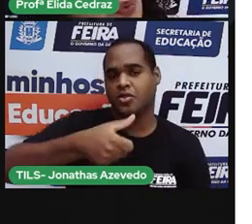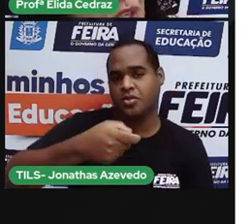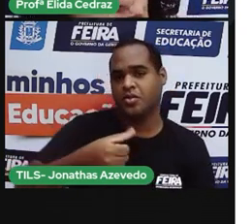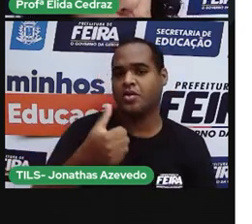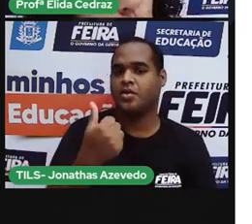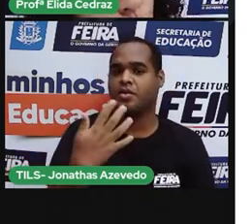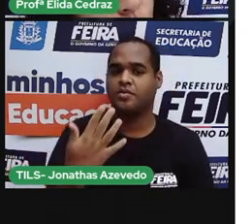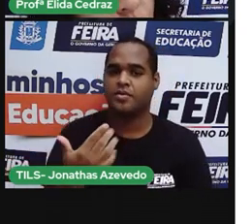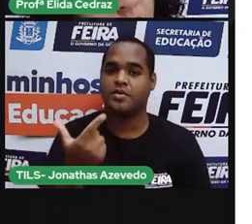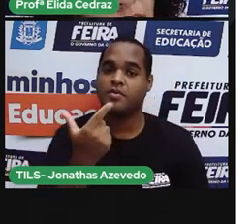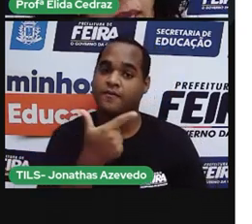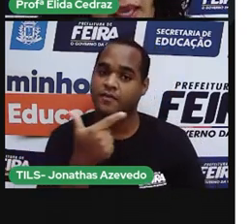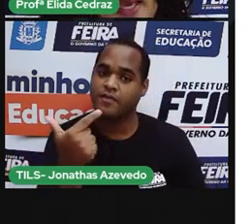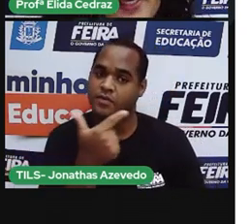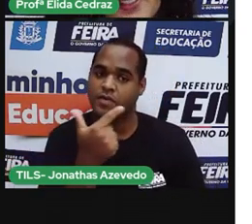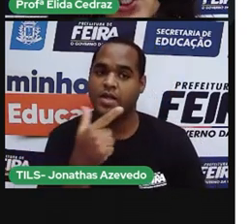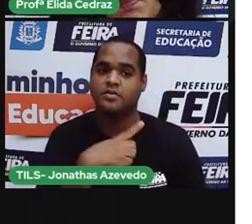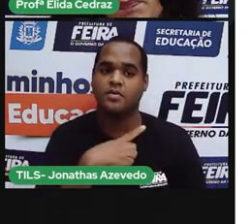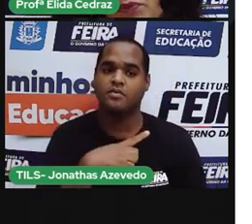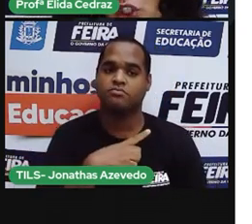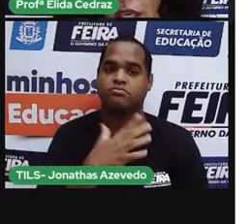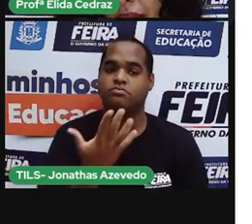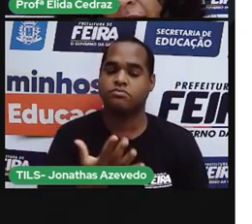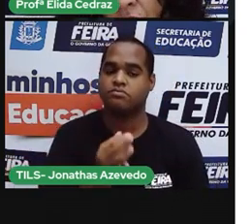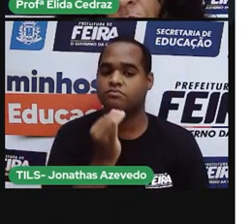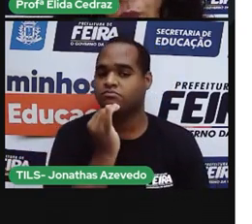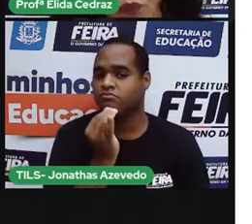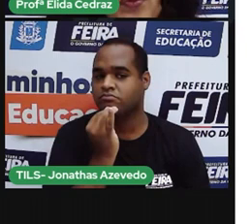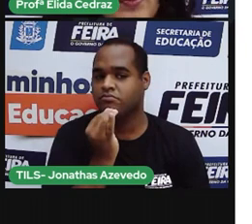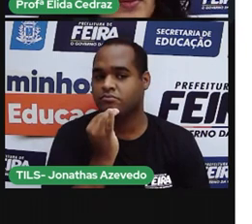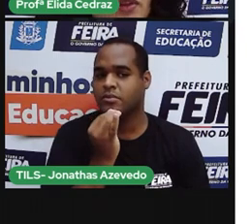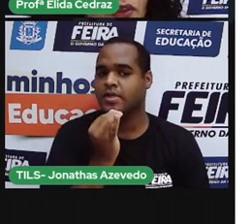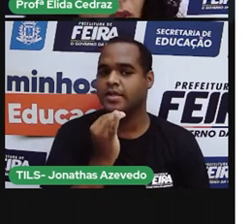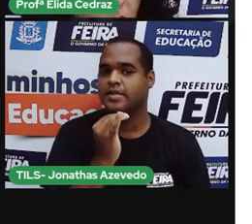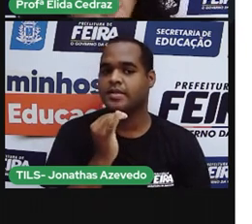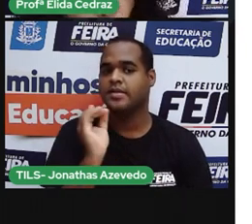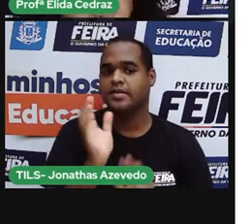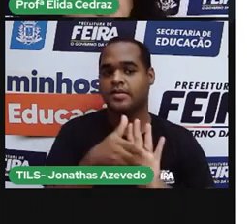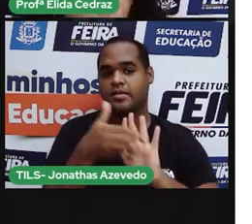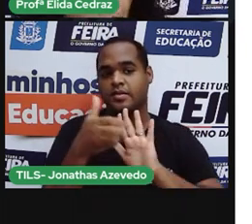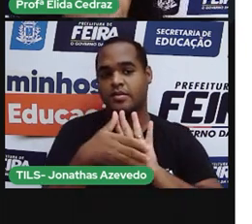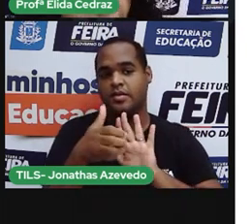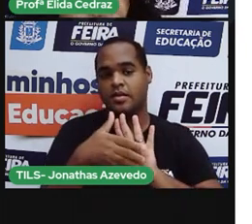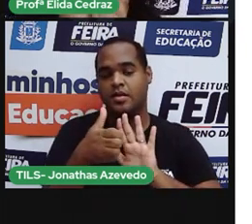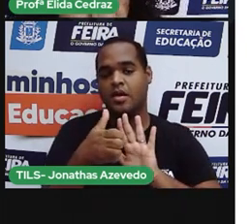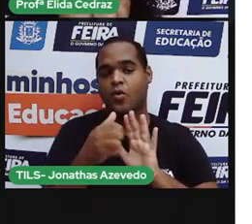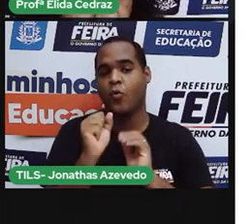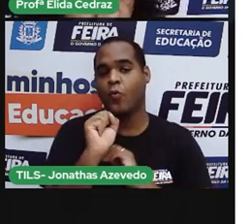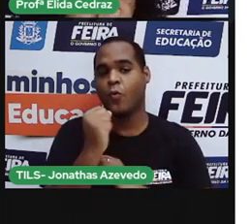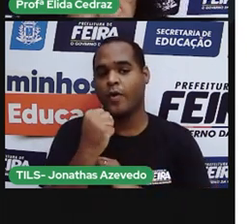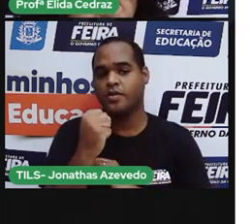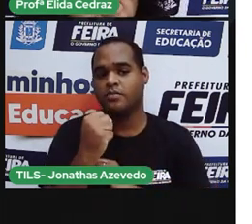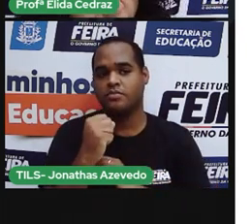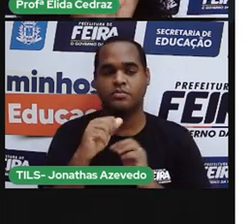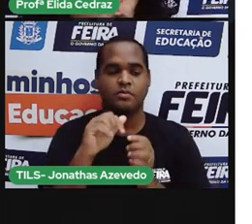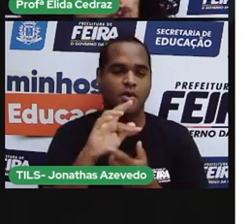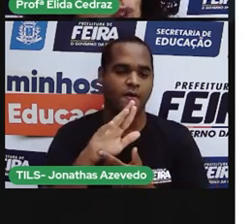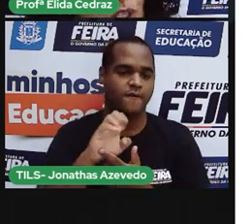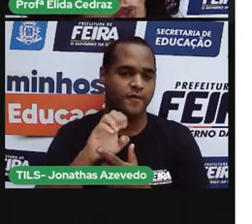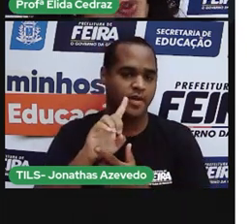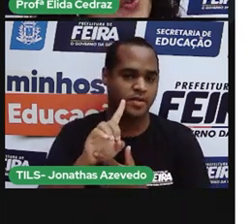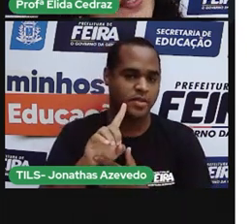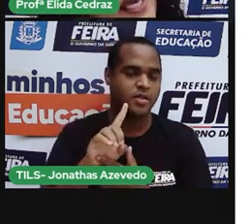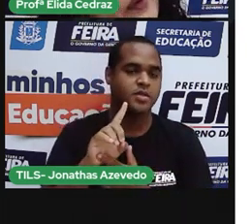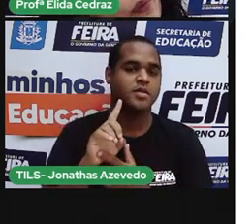tinham 22 e tiraram 8 para Fred. Os